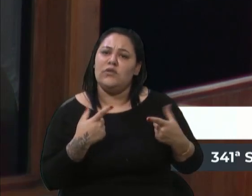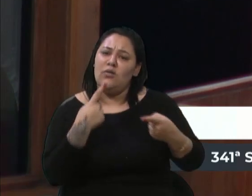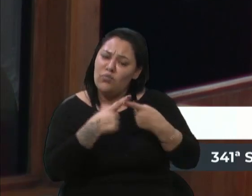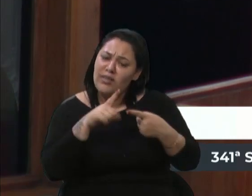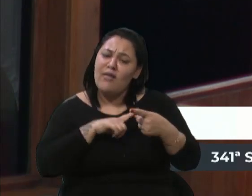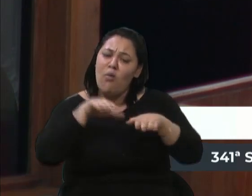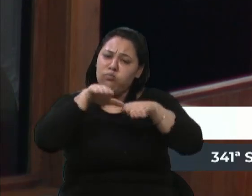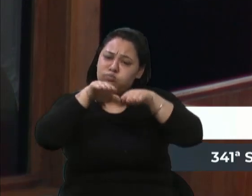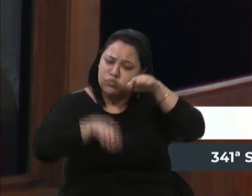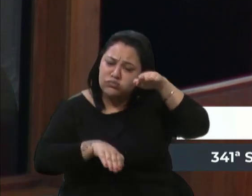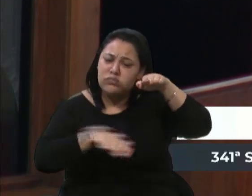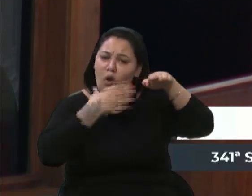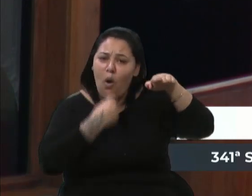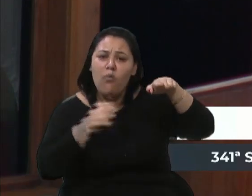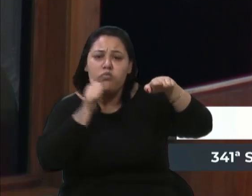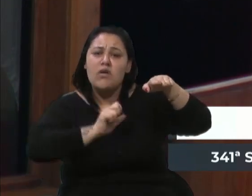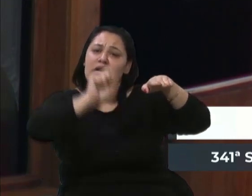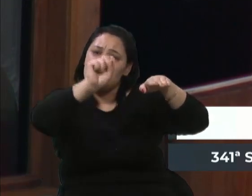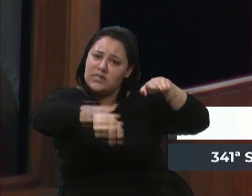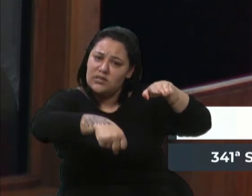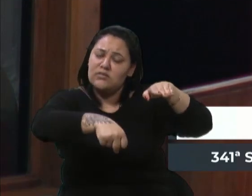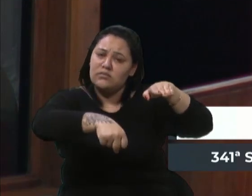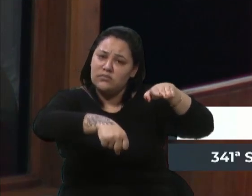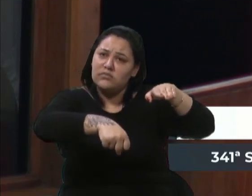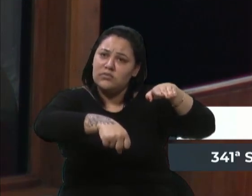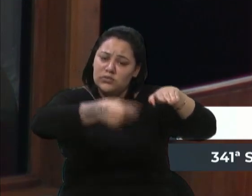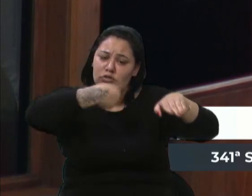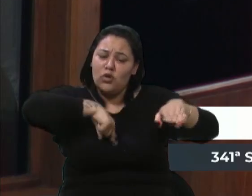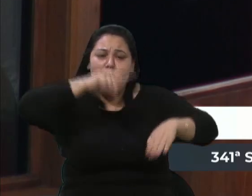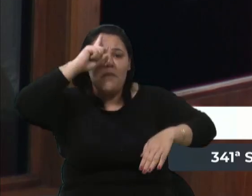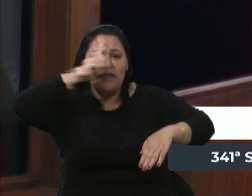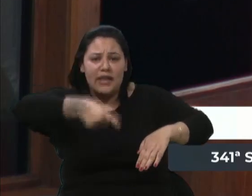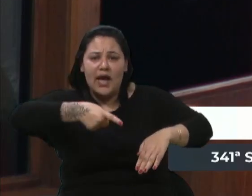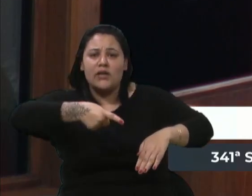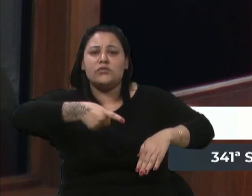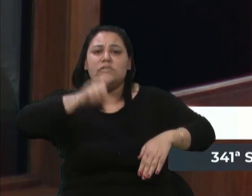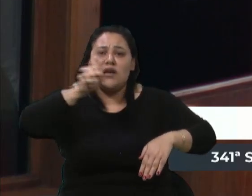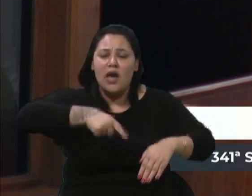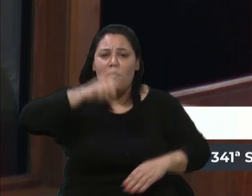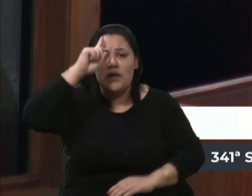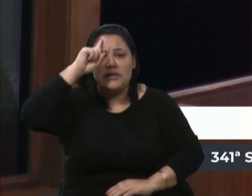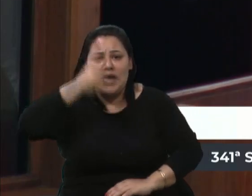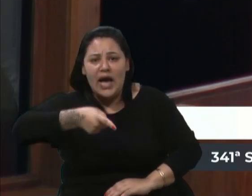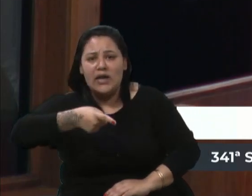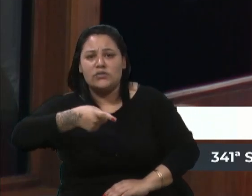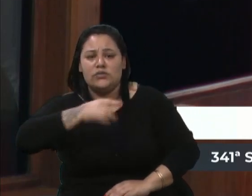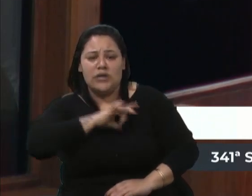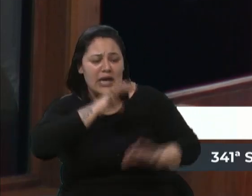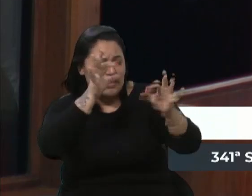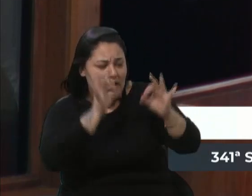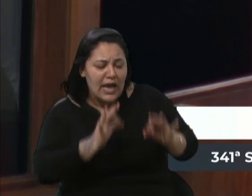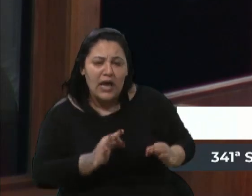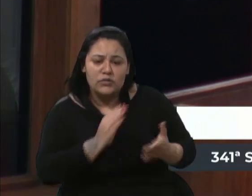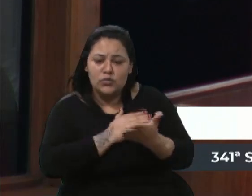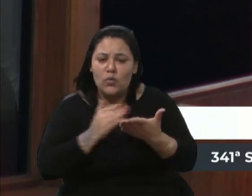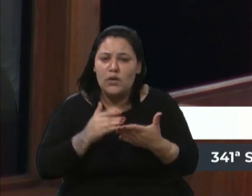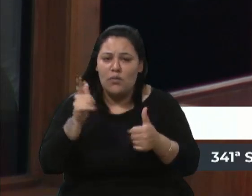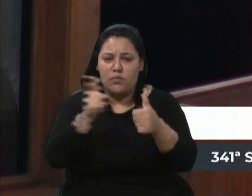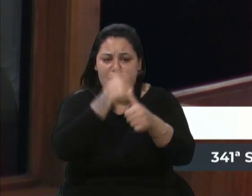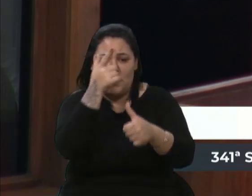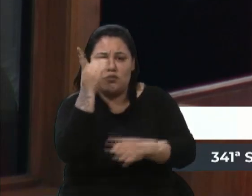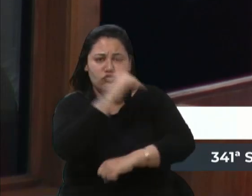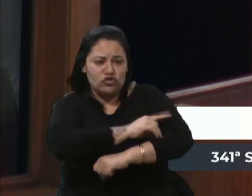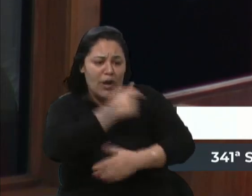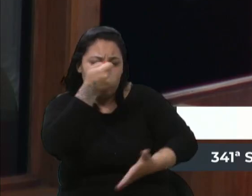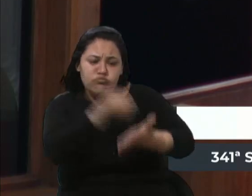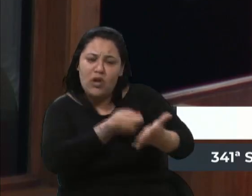desigualdade entre homens e mulheres, e o nosso mandato, que é um mandato que se pautou desde o primeiro dia na